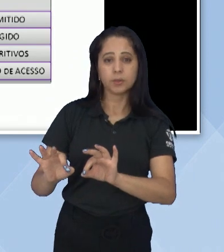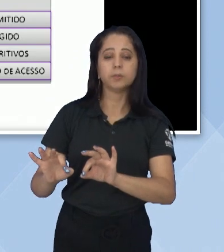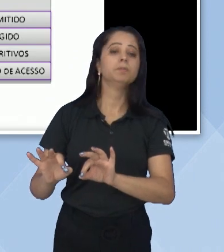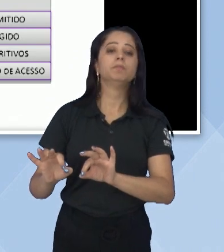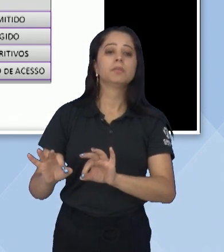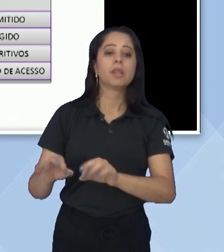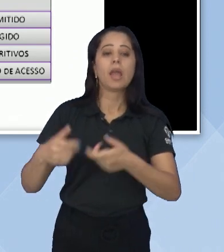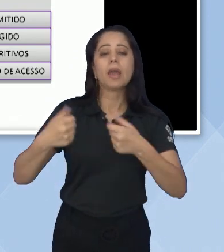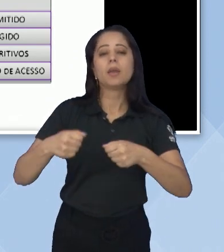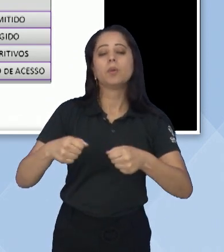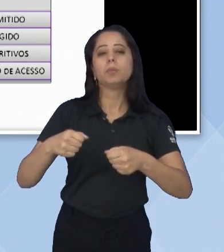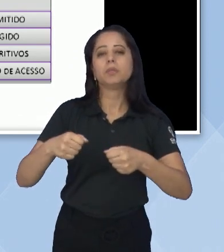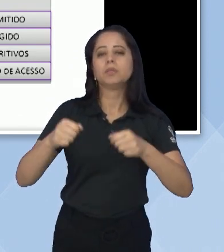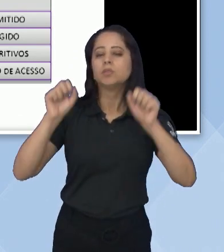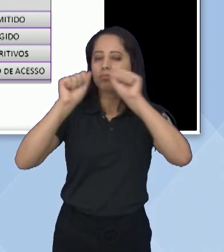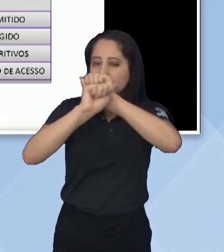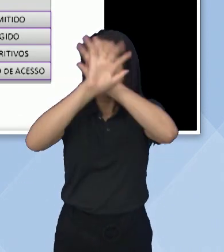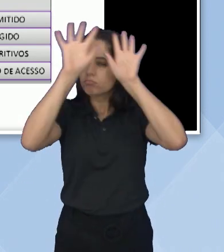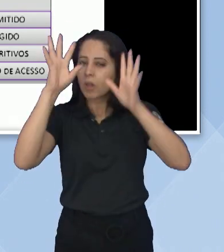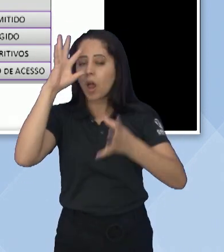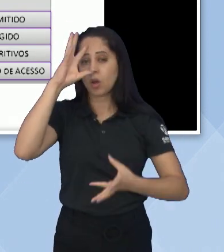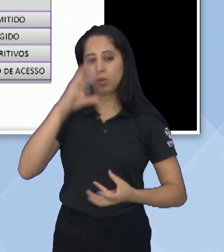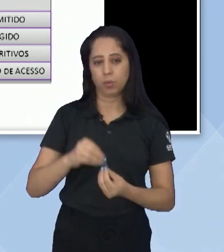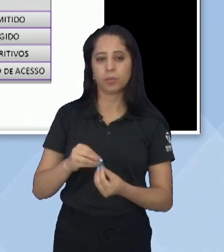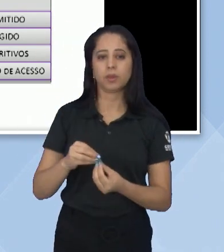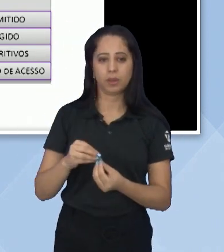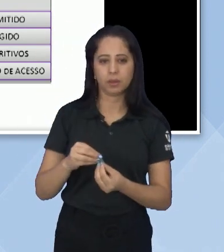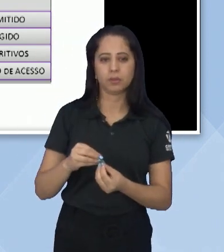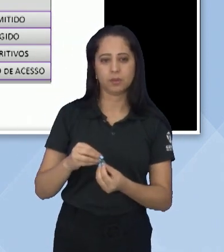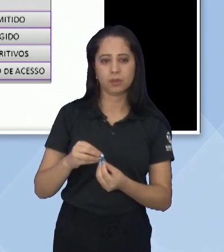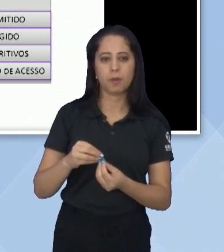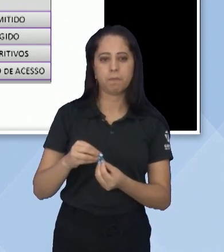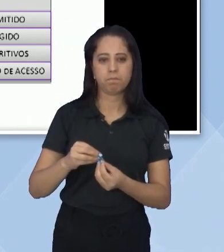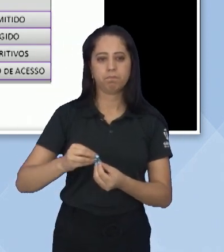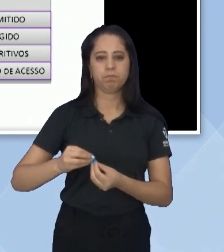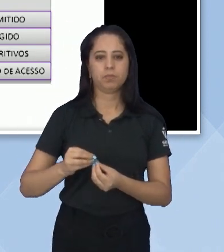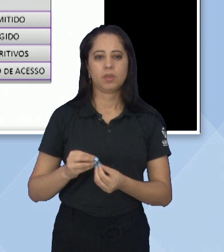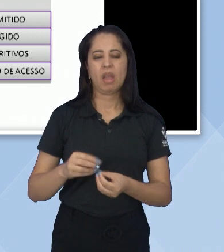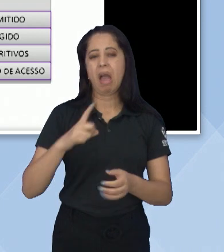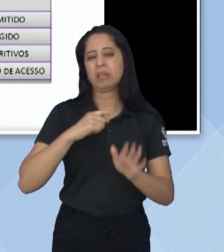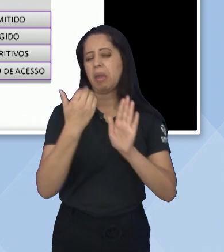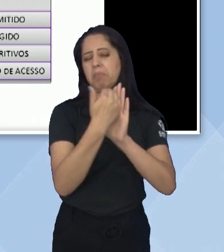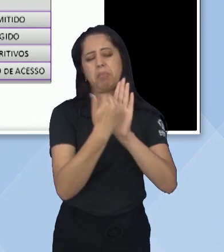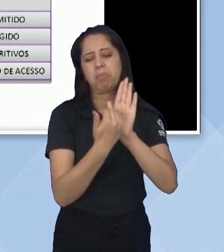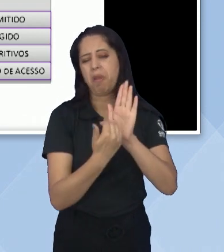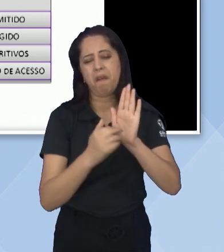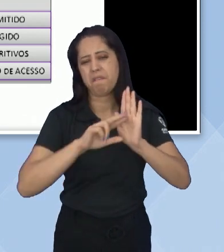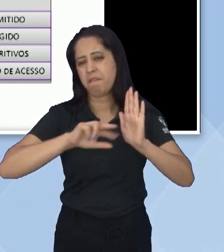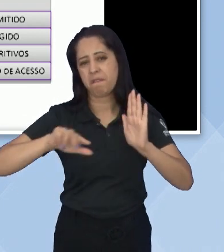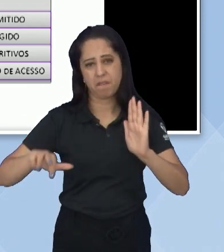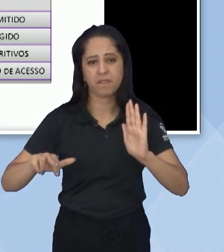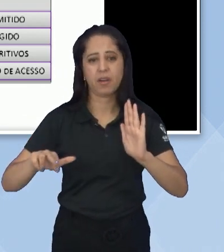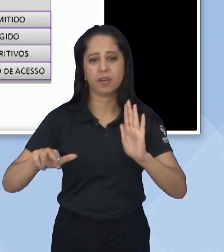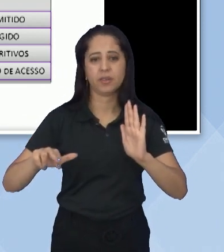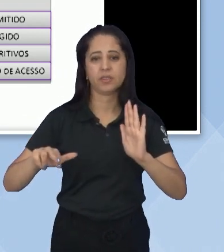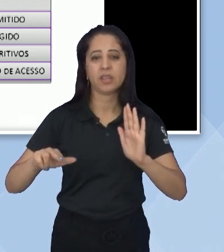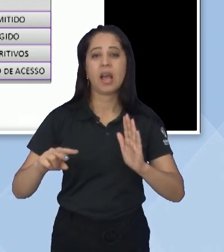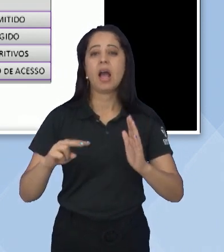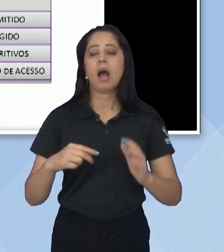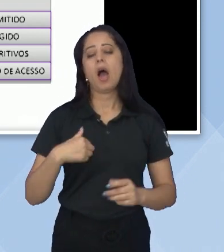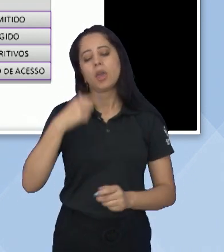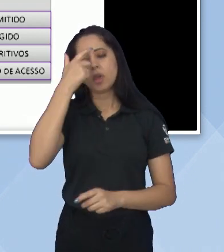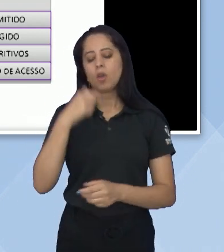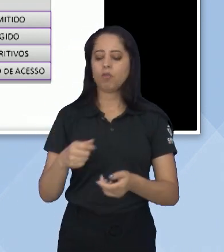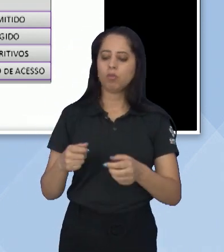alinhamento eu tenho que ter clareza nos parâmetros e essa situação vai acontecer numa série de coisas e tudo isso serve para definir o que que é